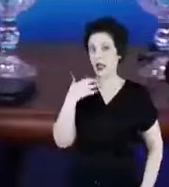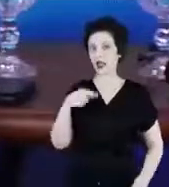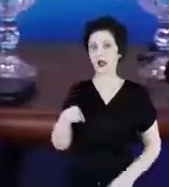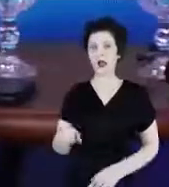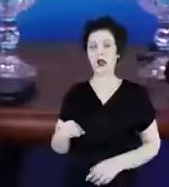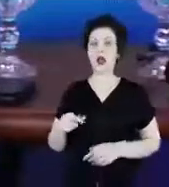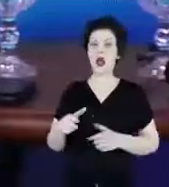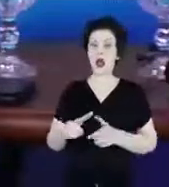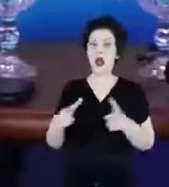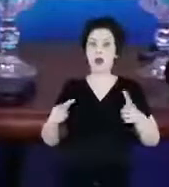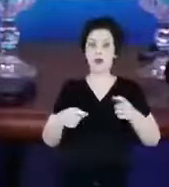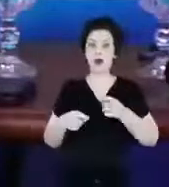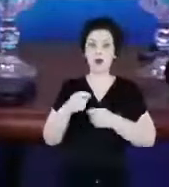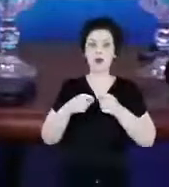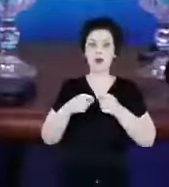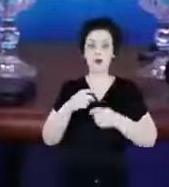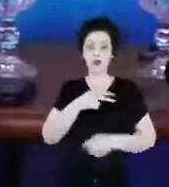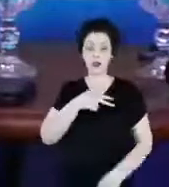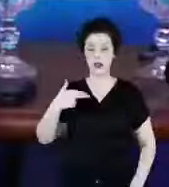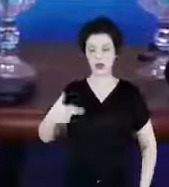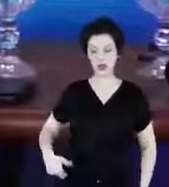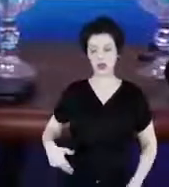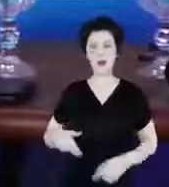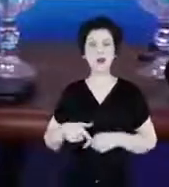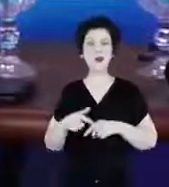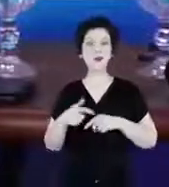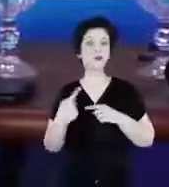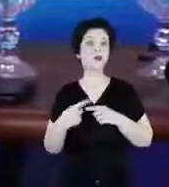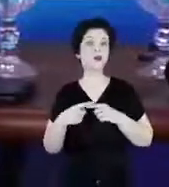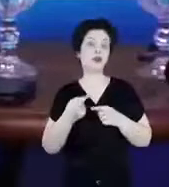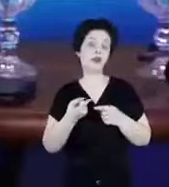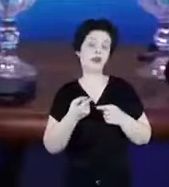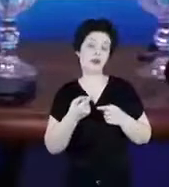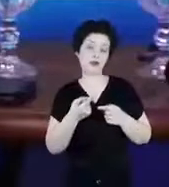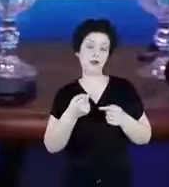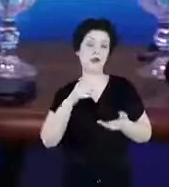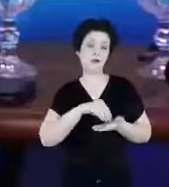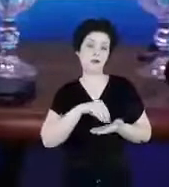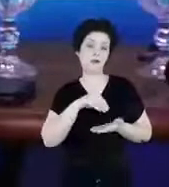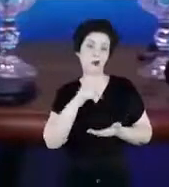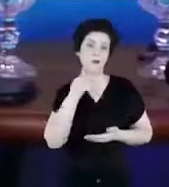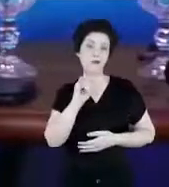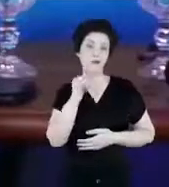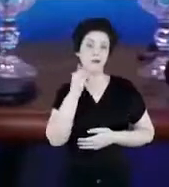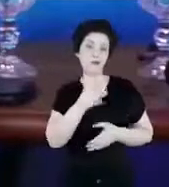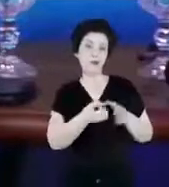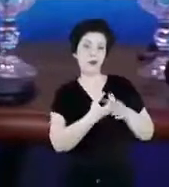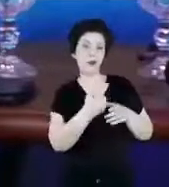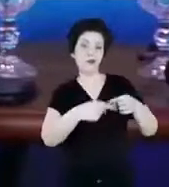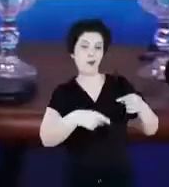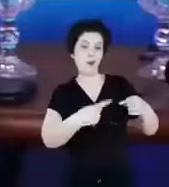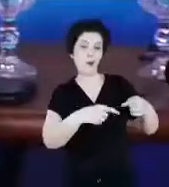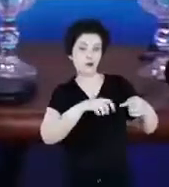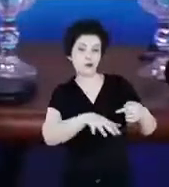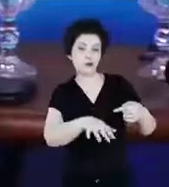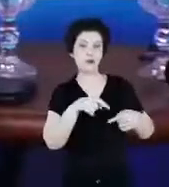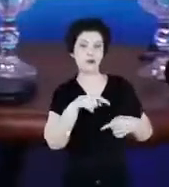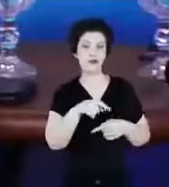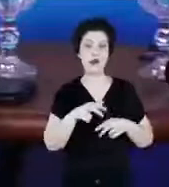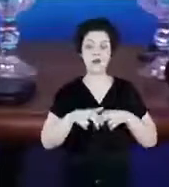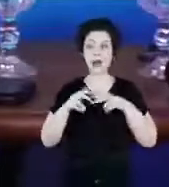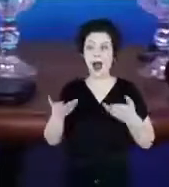mundo, que é a economia da China, exatamente por crise energética, por dificuldade de geração. Então, eu acho que esse é um